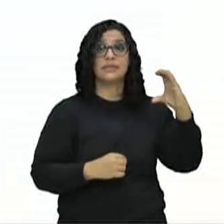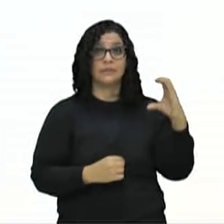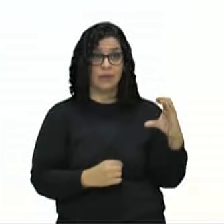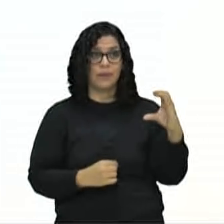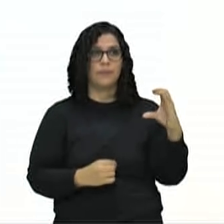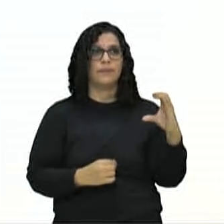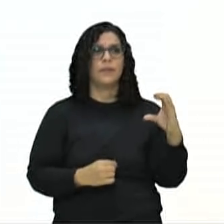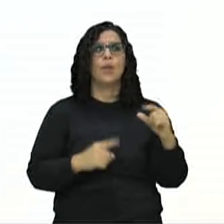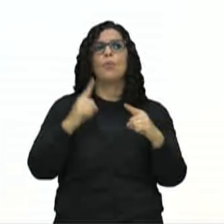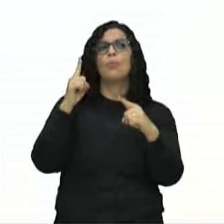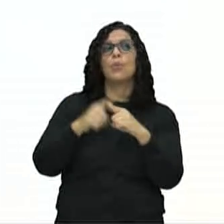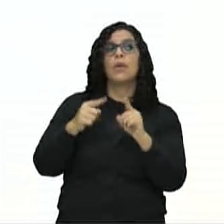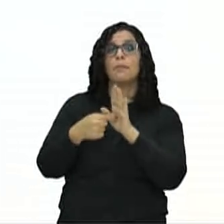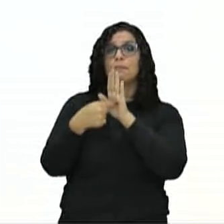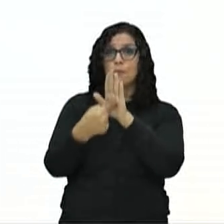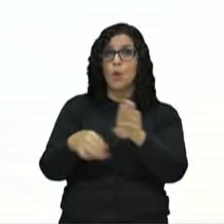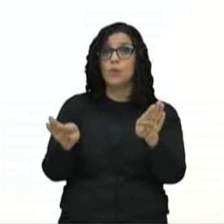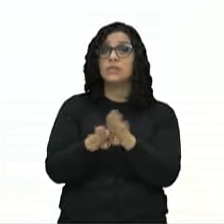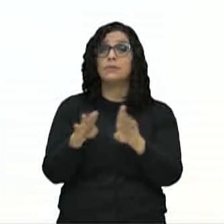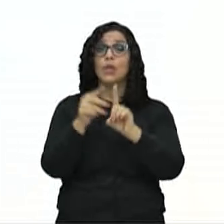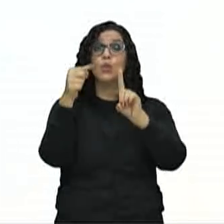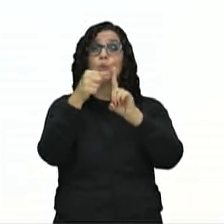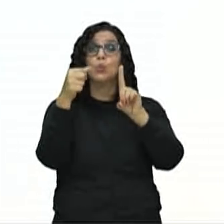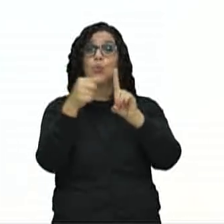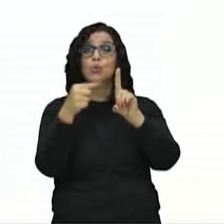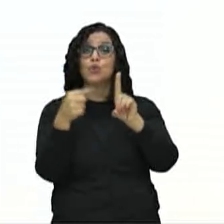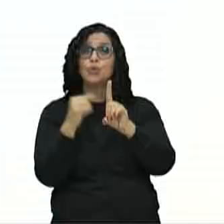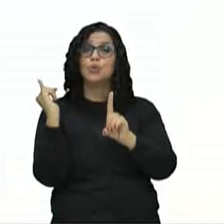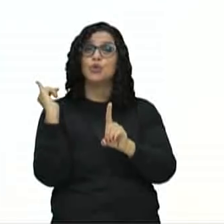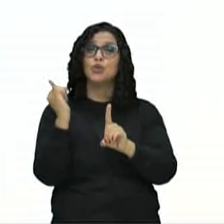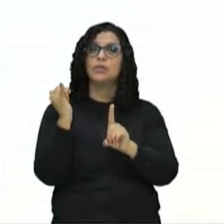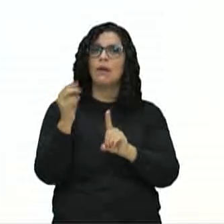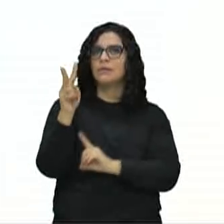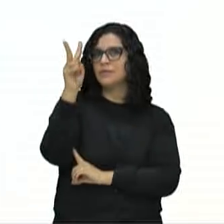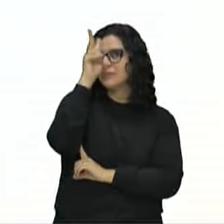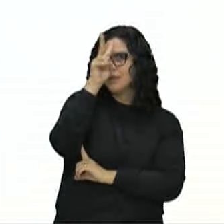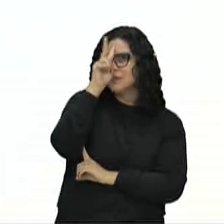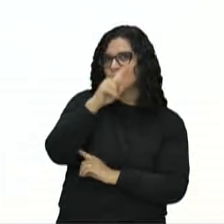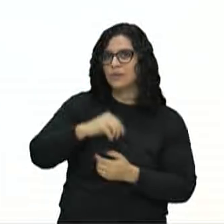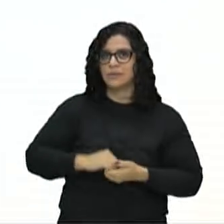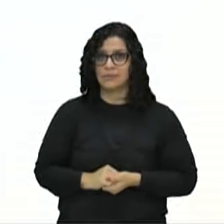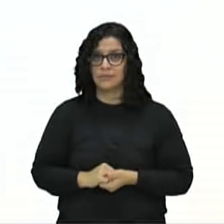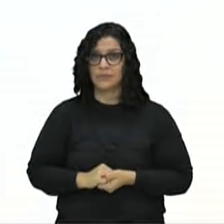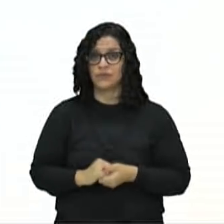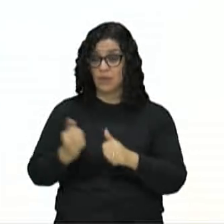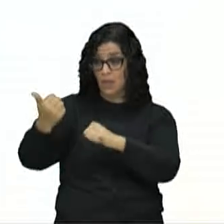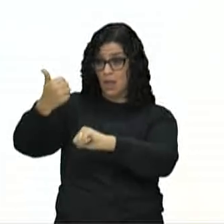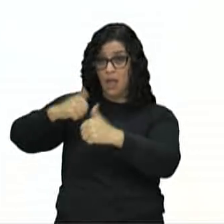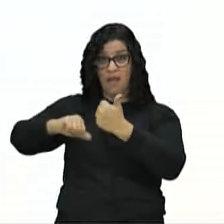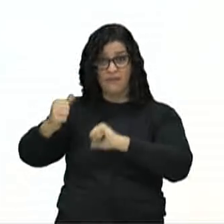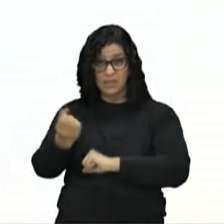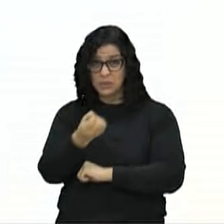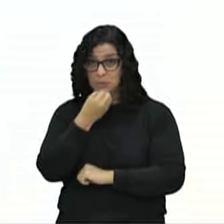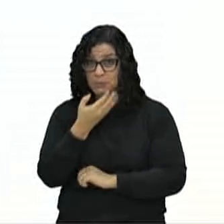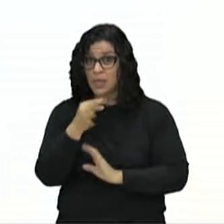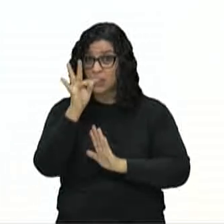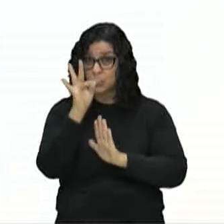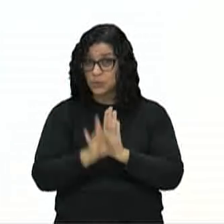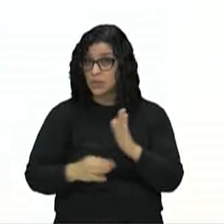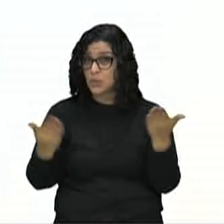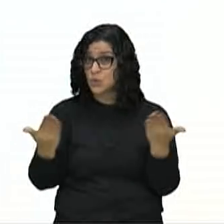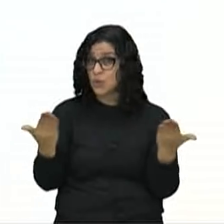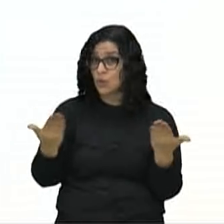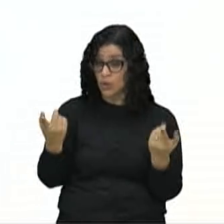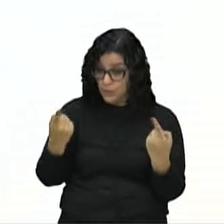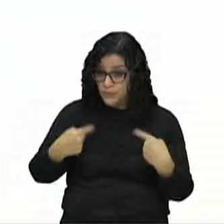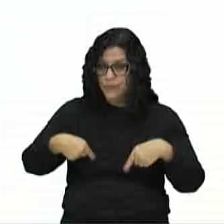C. Porque revela o estilo de narração da história. Analise bem essa narrativa